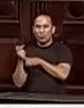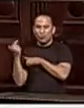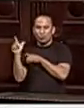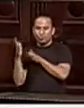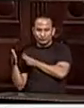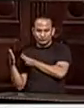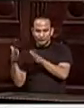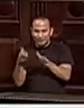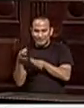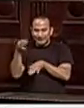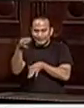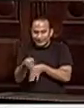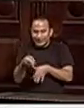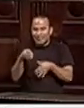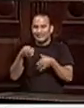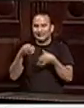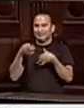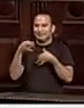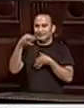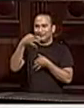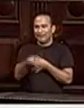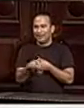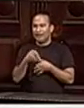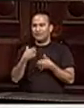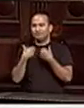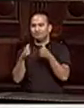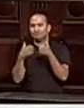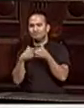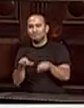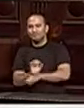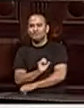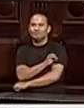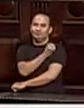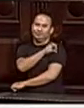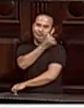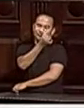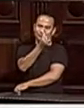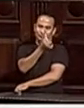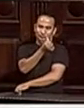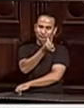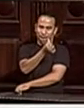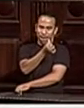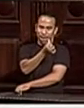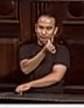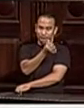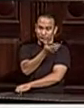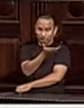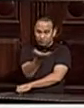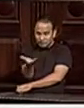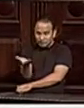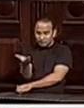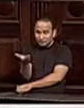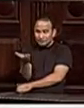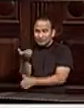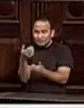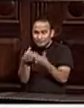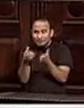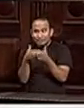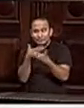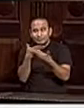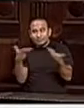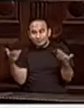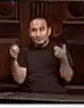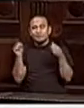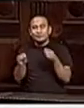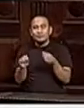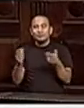que corrigisse as distorções do sistema de transporte do Estado do Rio de Janeiro. Sistema de transporte este que penalizava de